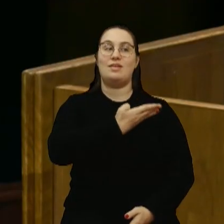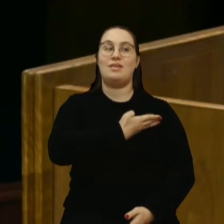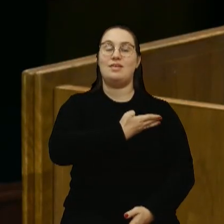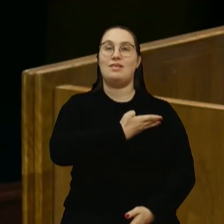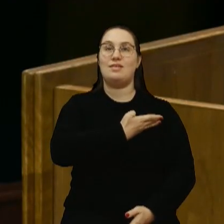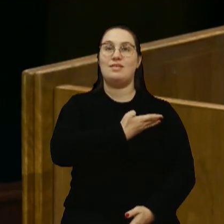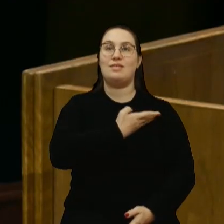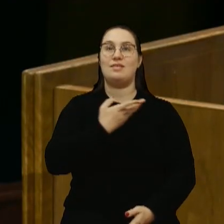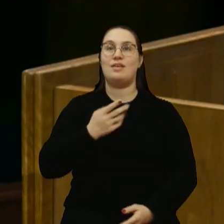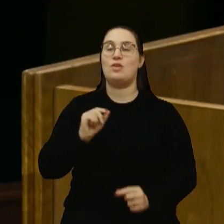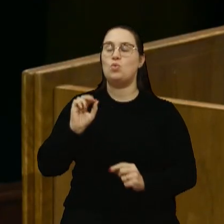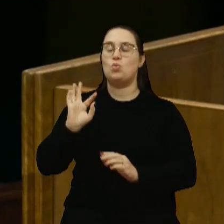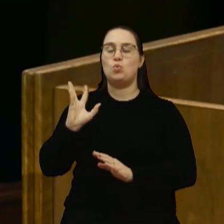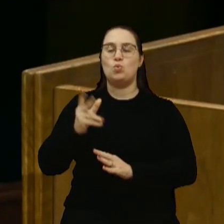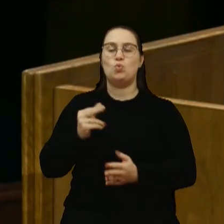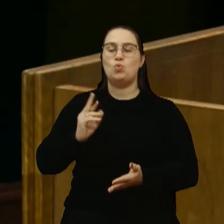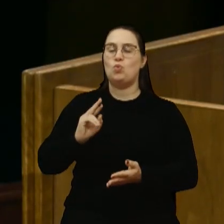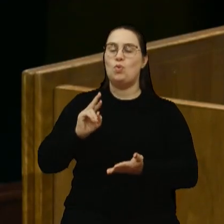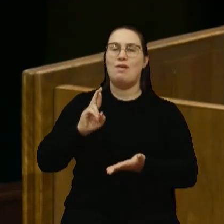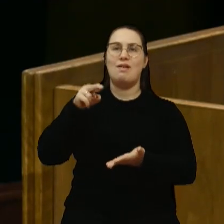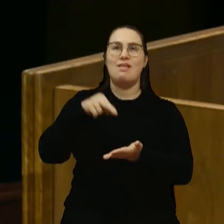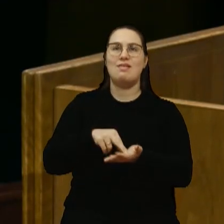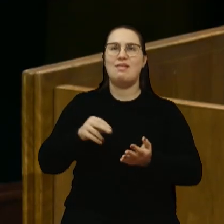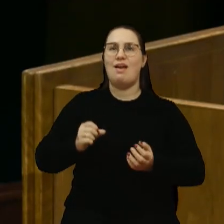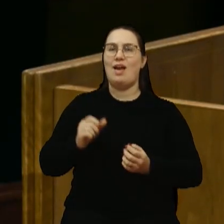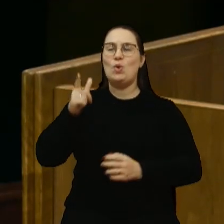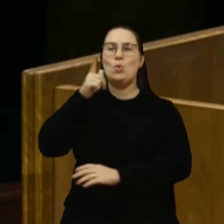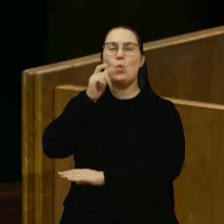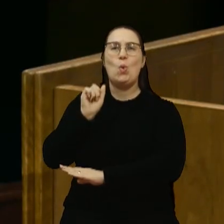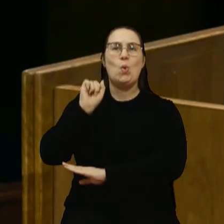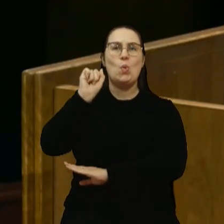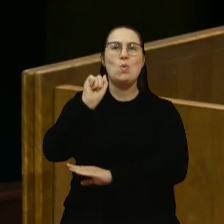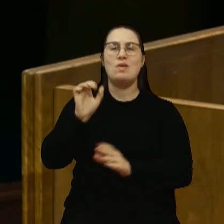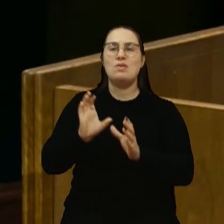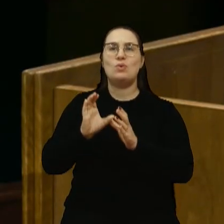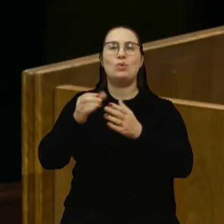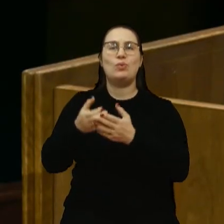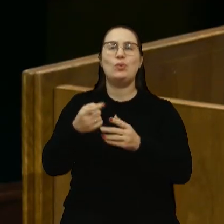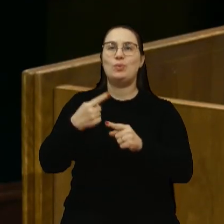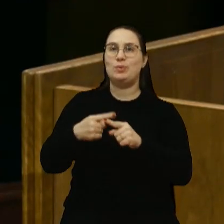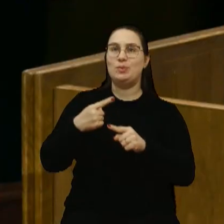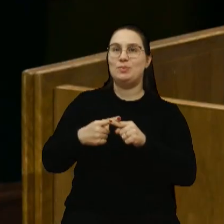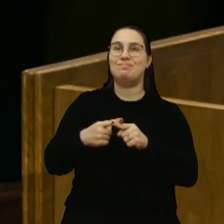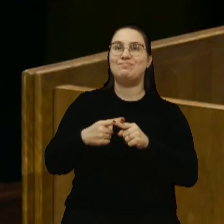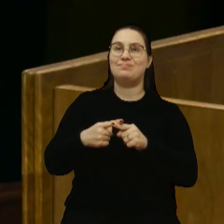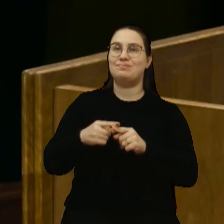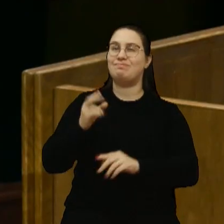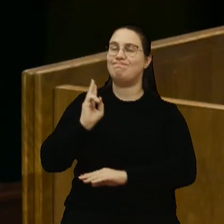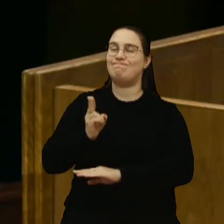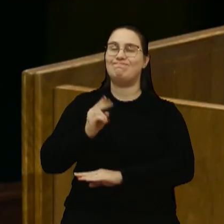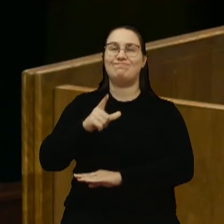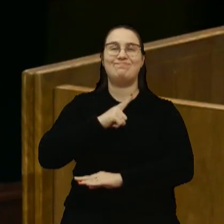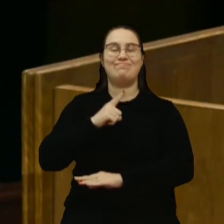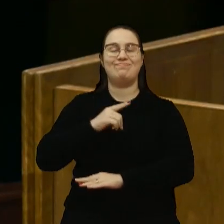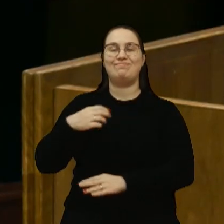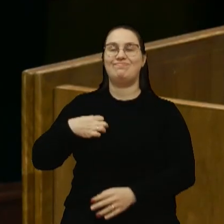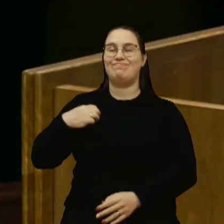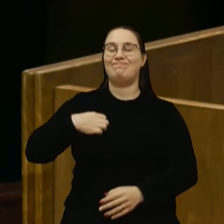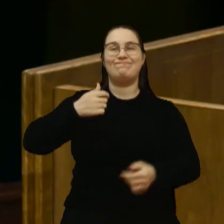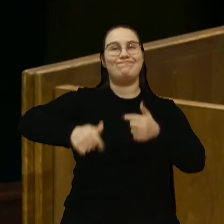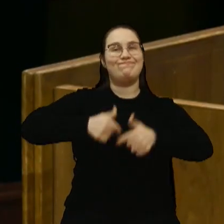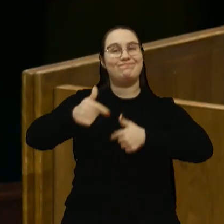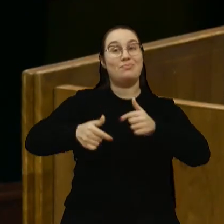Cada evento realizado, cada campanha solidária e cada conquista do clube só aconteceu porque sempre houveram pessoas dispostas a